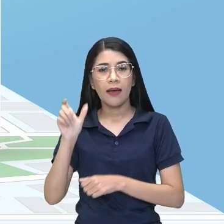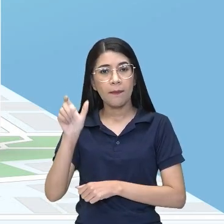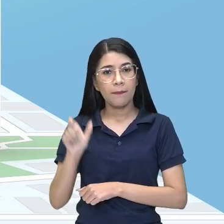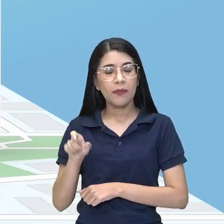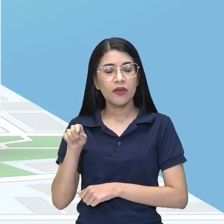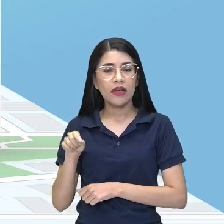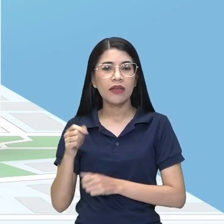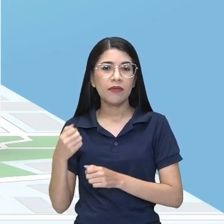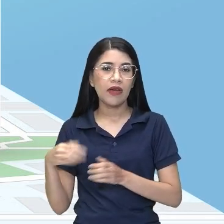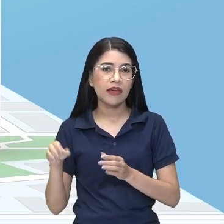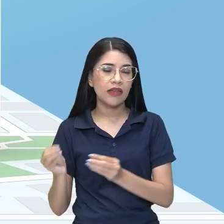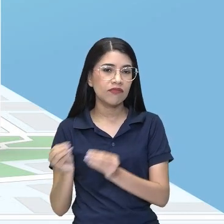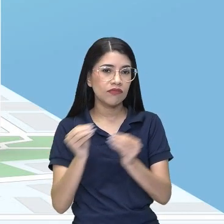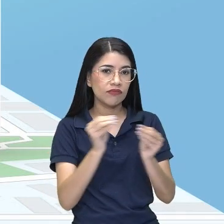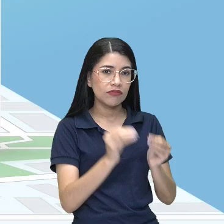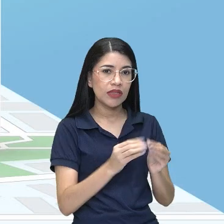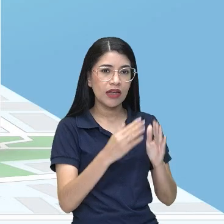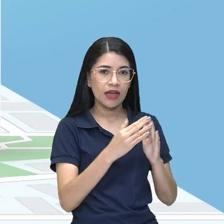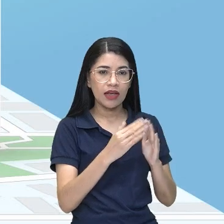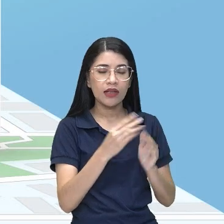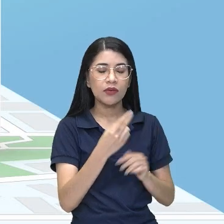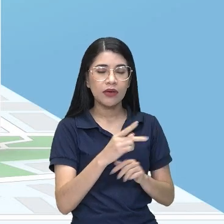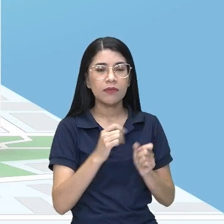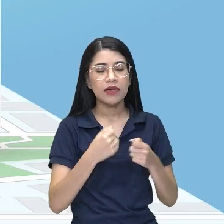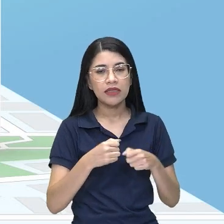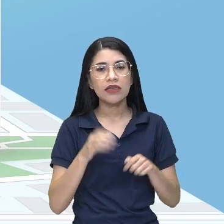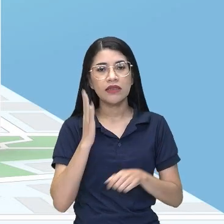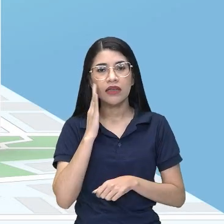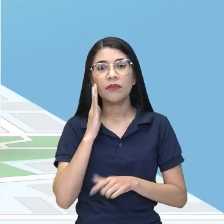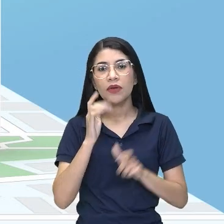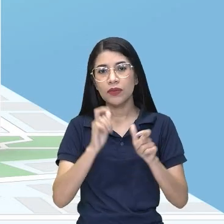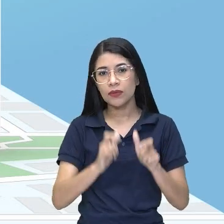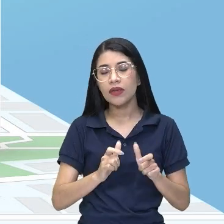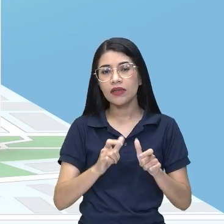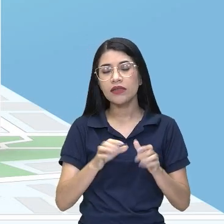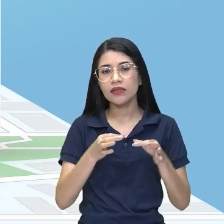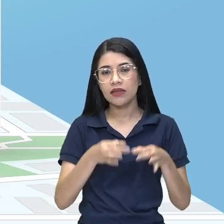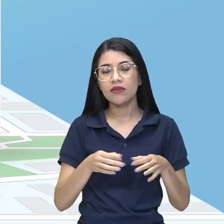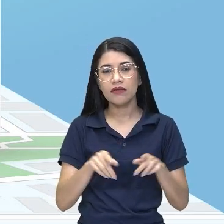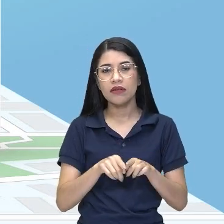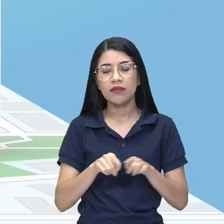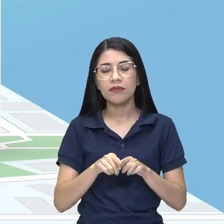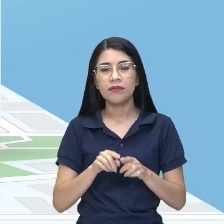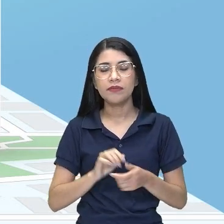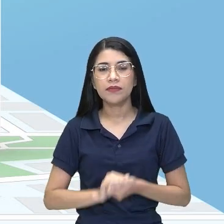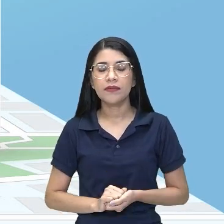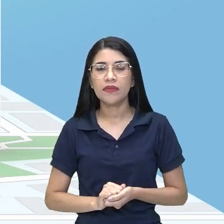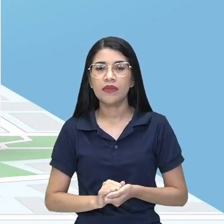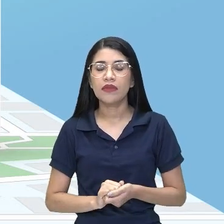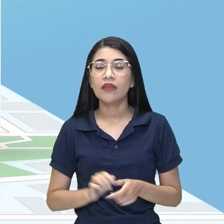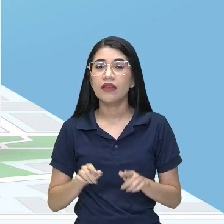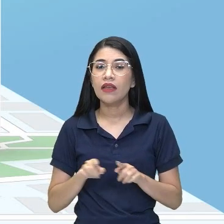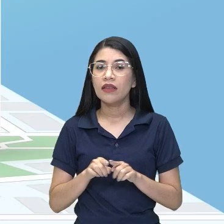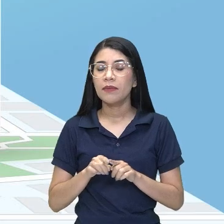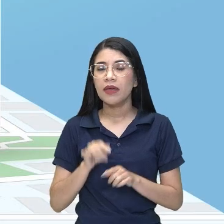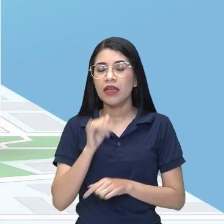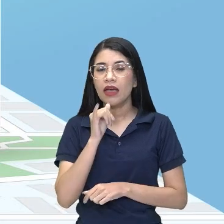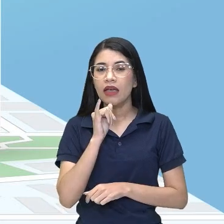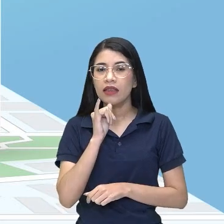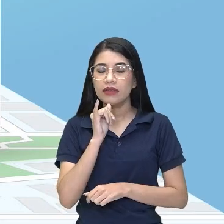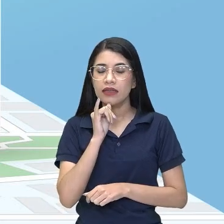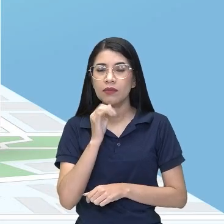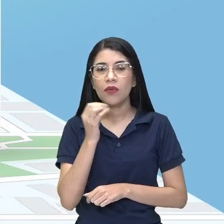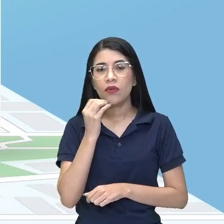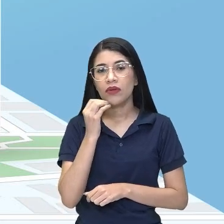lhe localizar. Então, o que é que você faz? Você compartilha a sua localização. Geralmente é pedido isso. E você também ali tem a oportunidade de